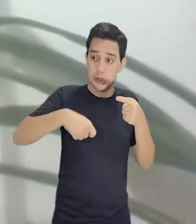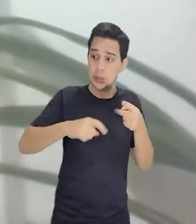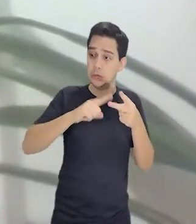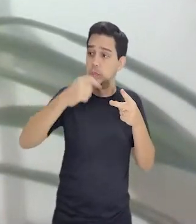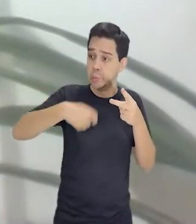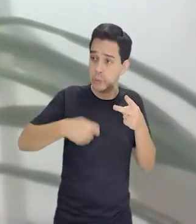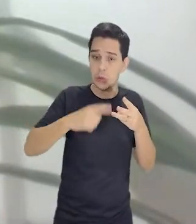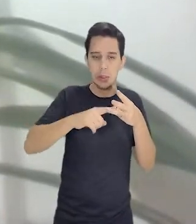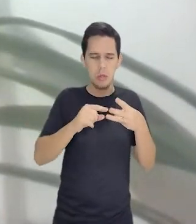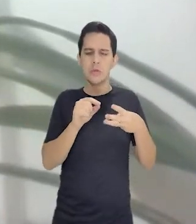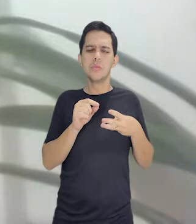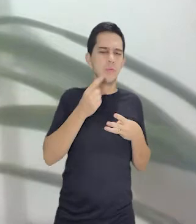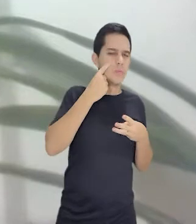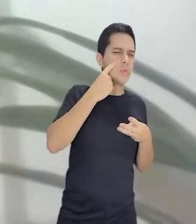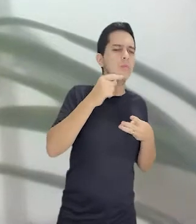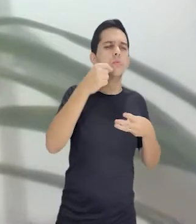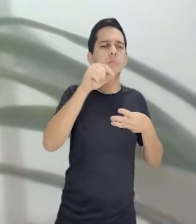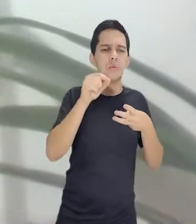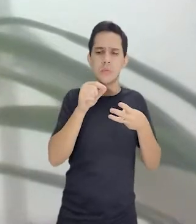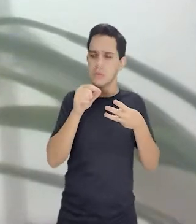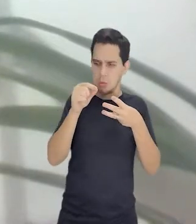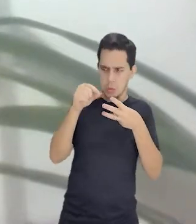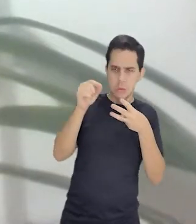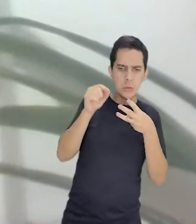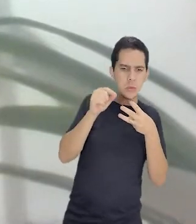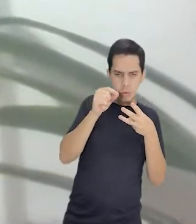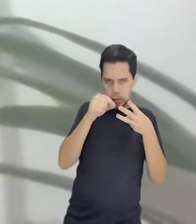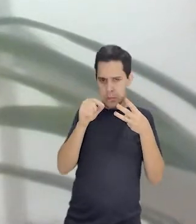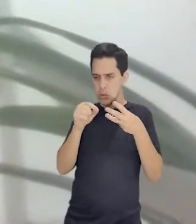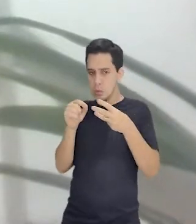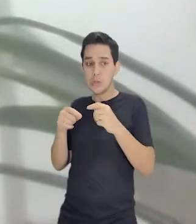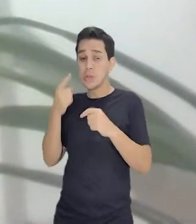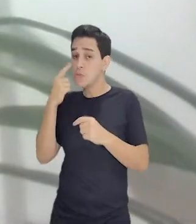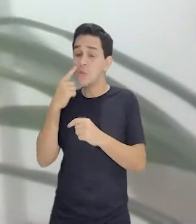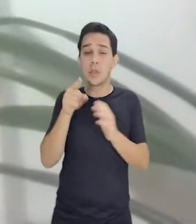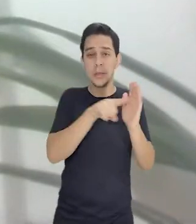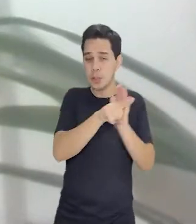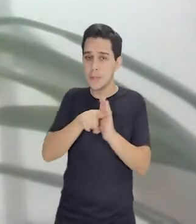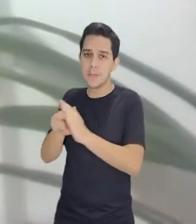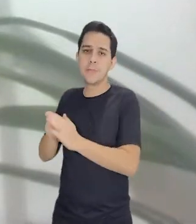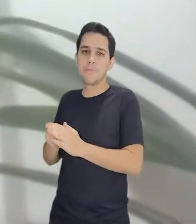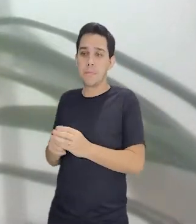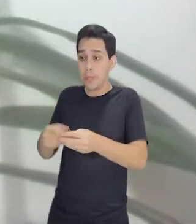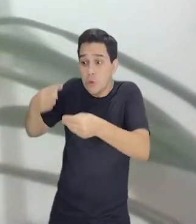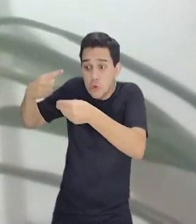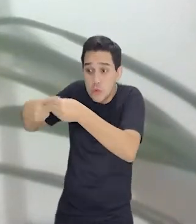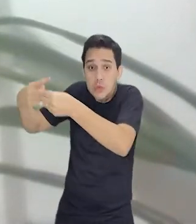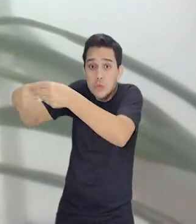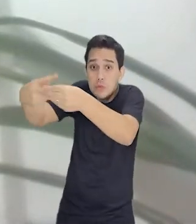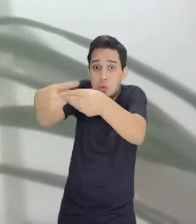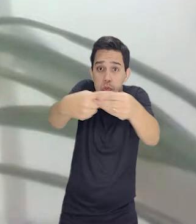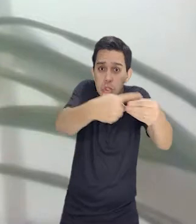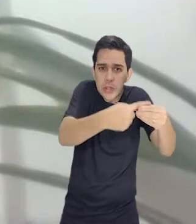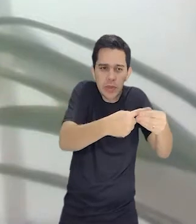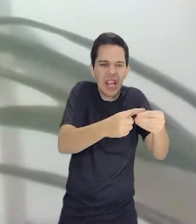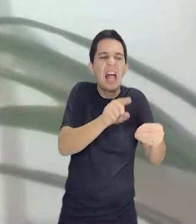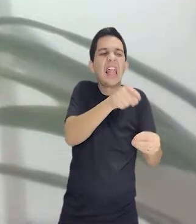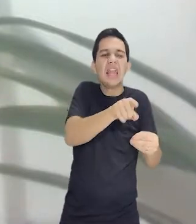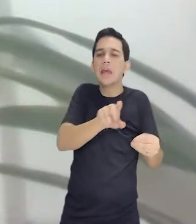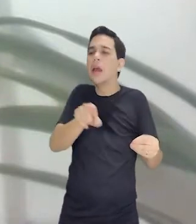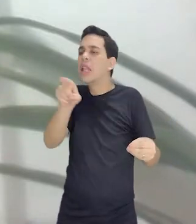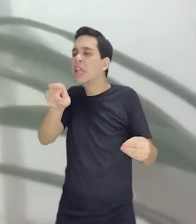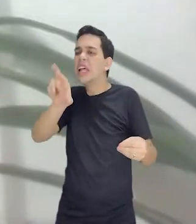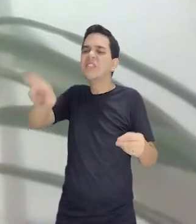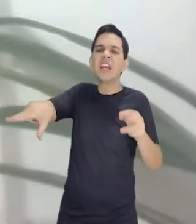mesmo momento, evitando com isso que haja desigualdade entre os munícipes, entre os alunos e na oferta do próprio